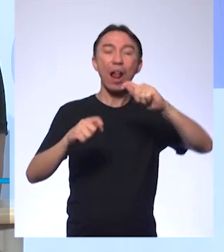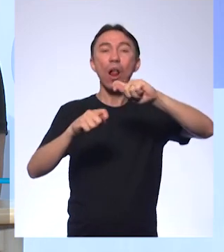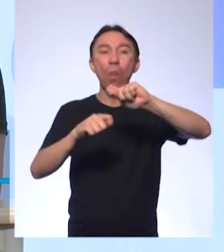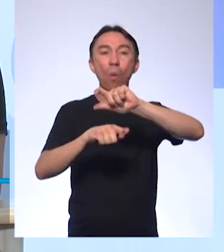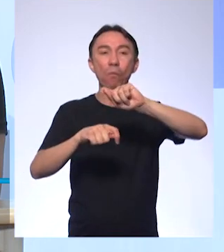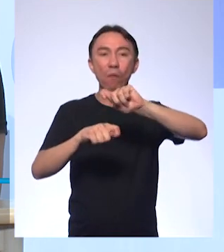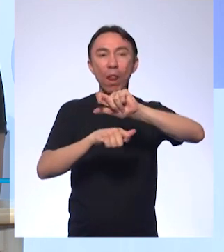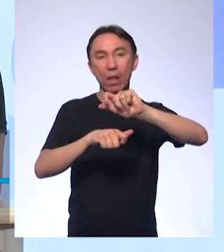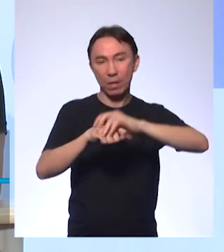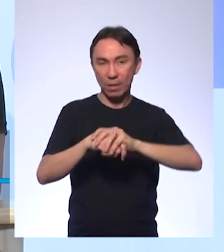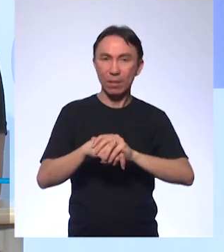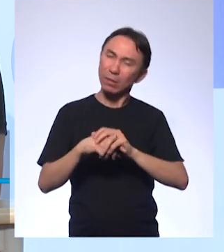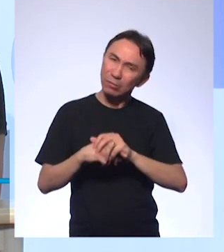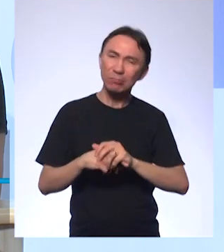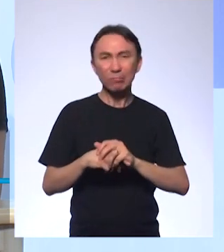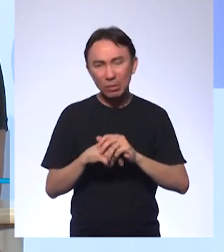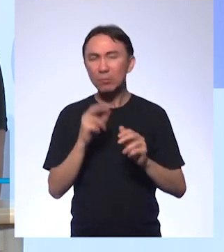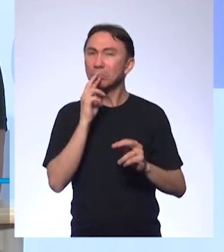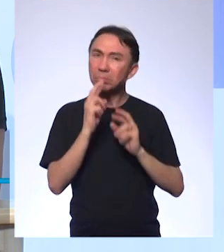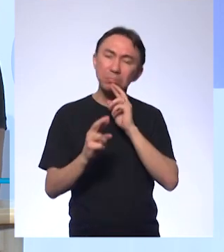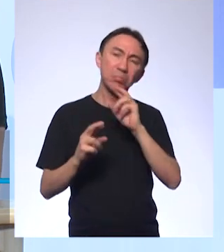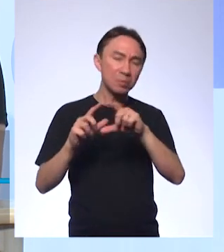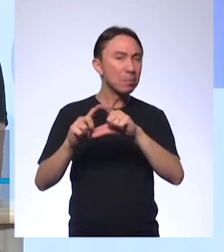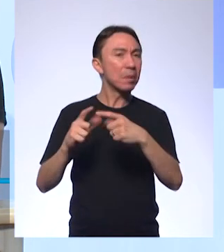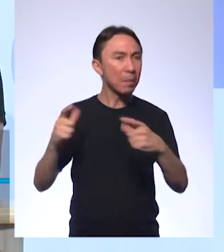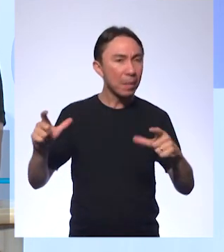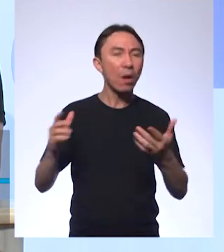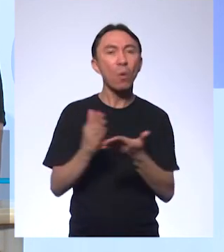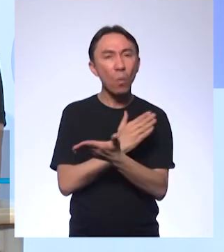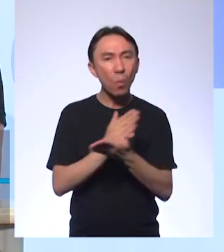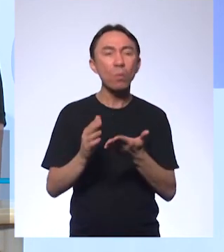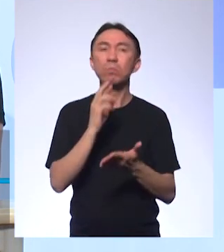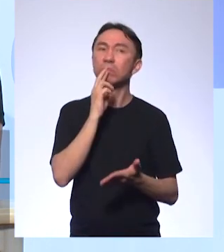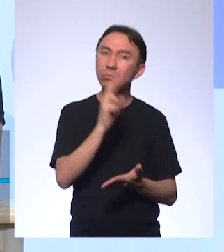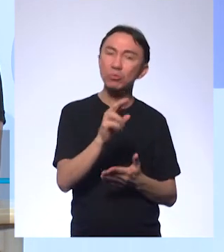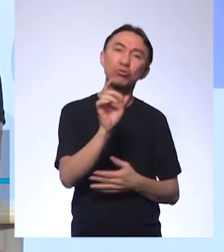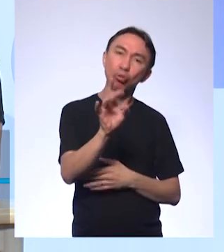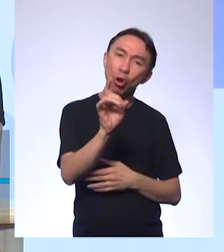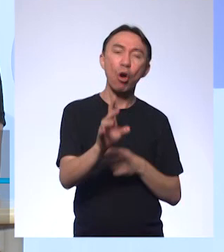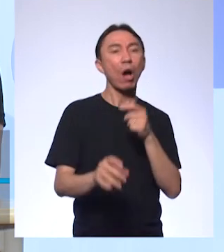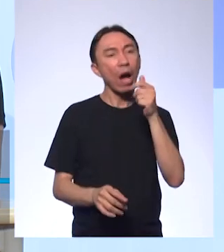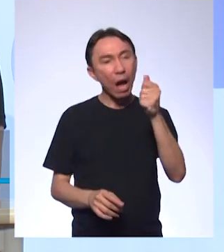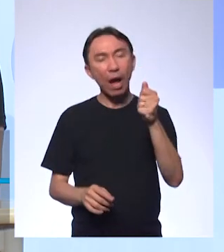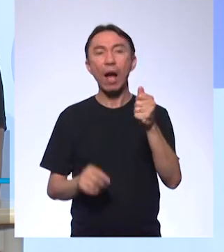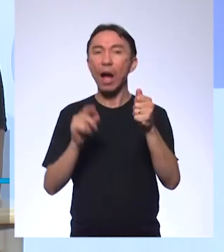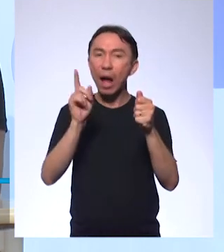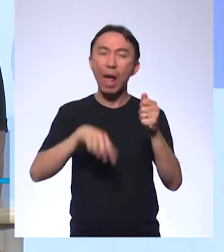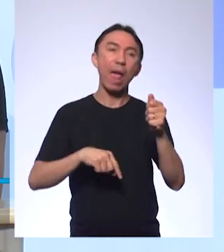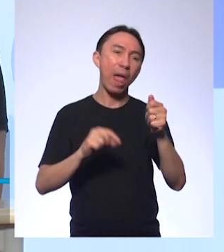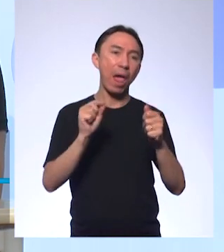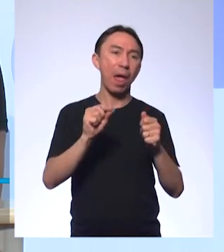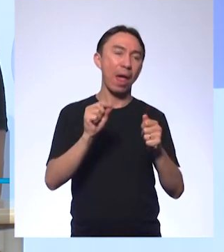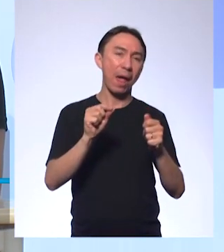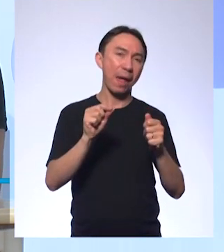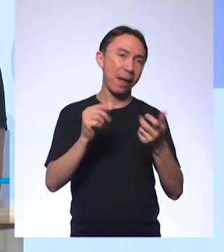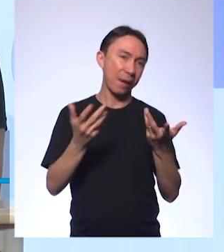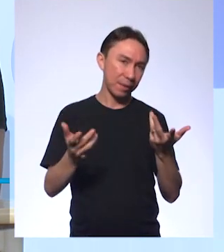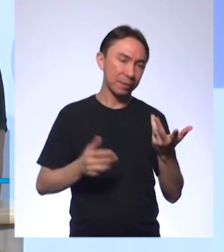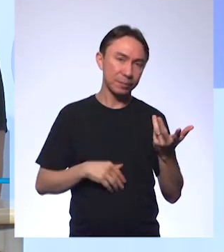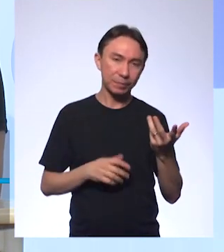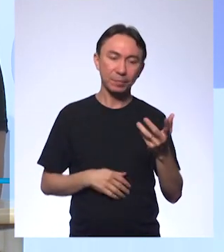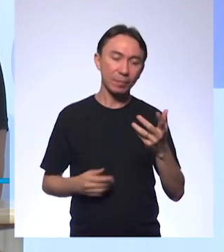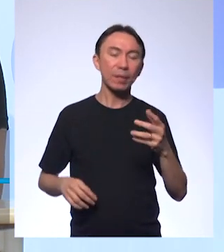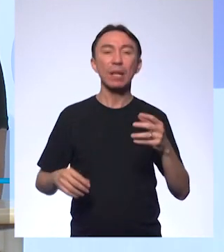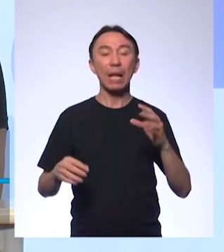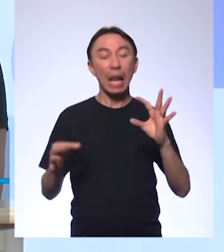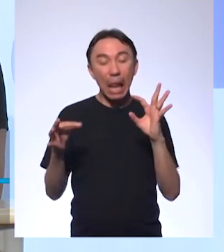de resposta que eu encontrei aqui. Alguns responderam só a letra A, então, que era a ligação